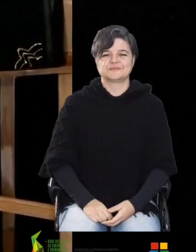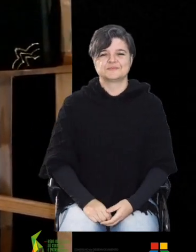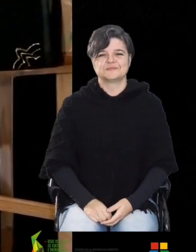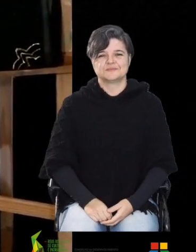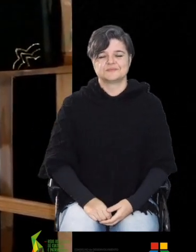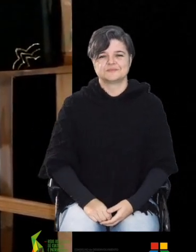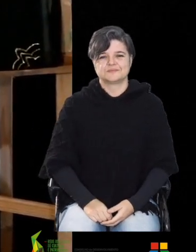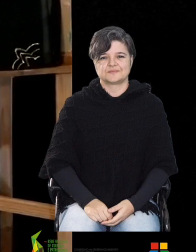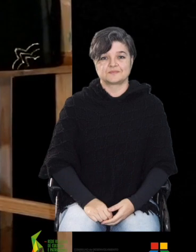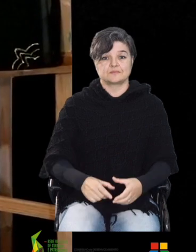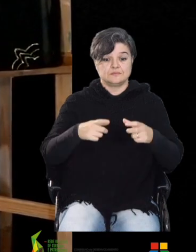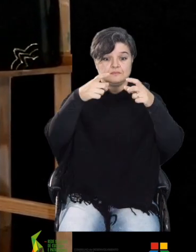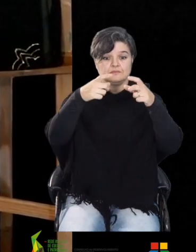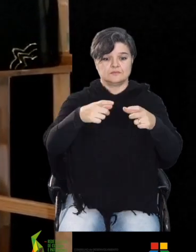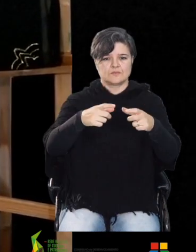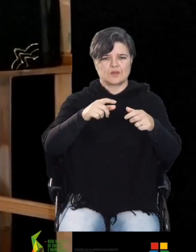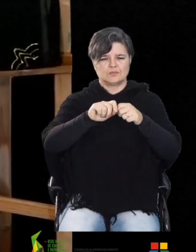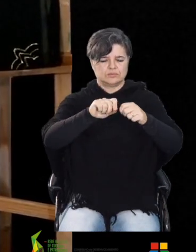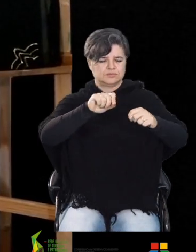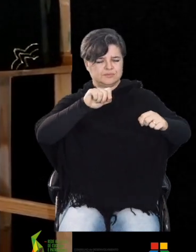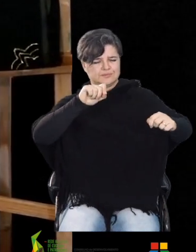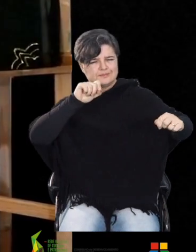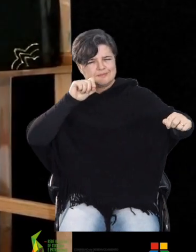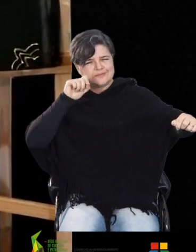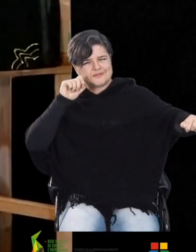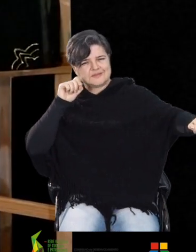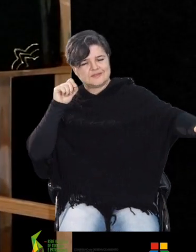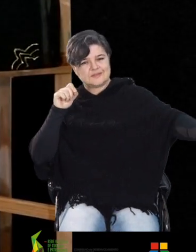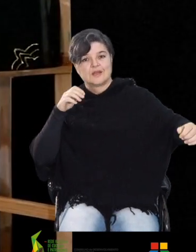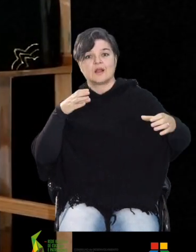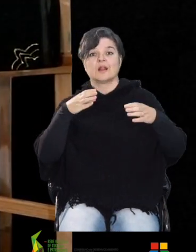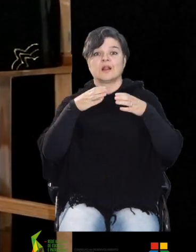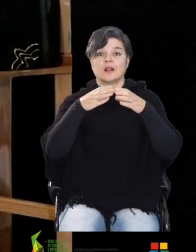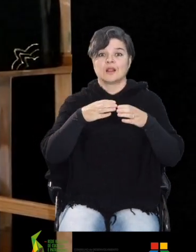e no lugar bem distante morava